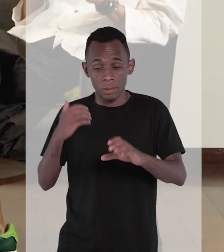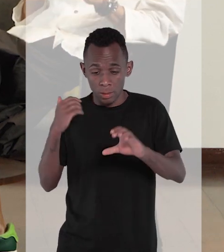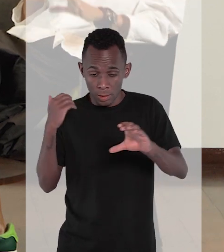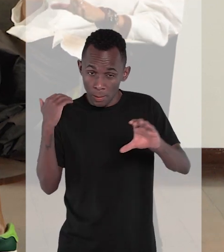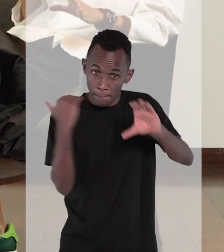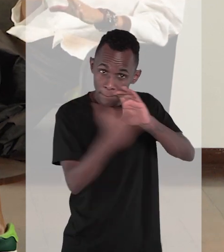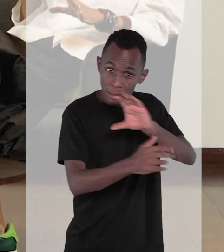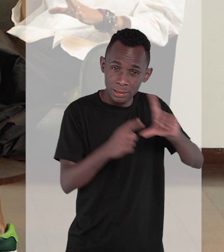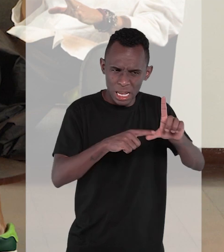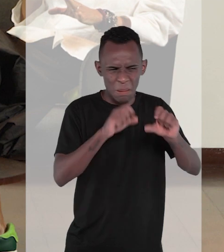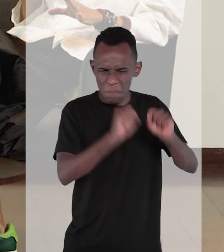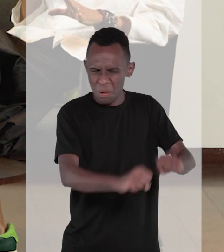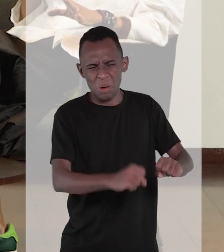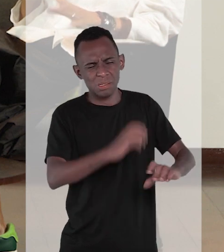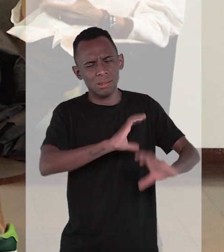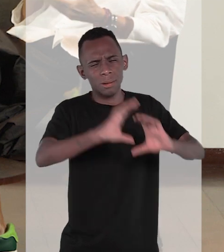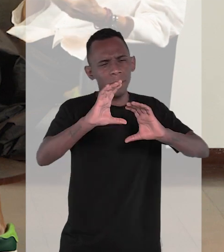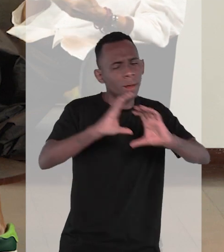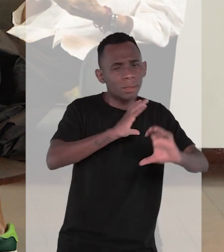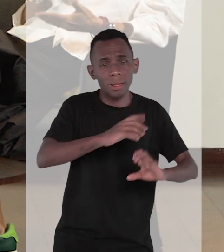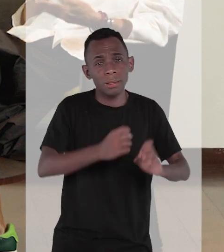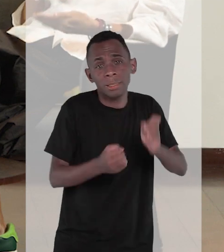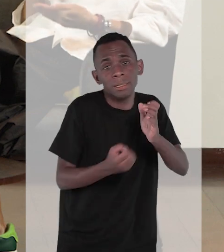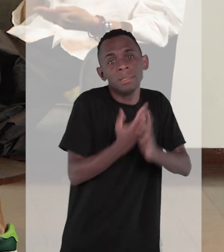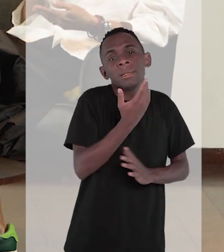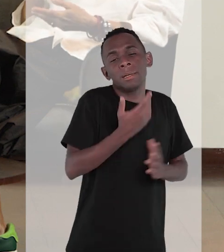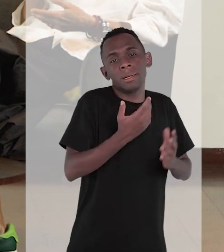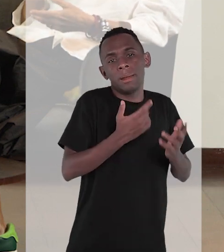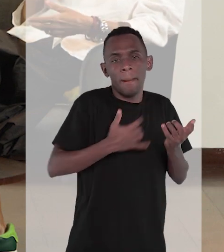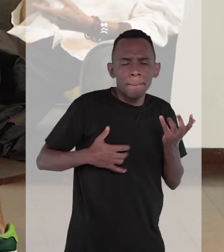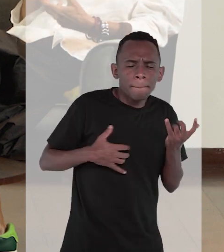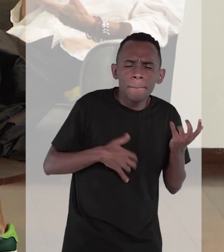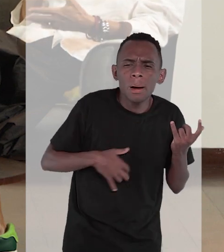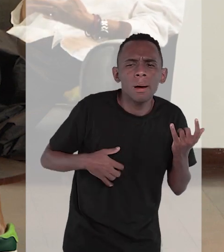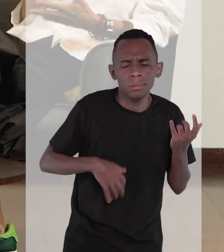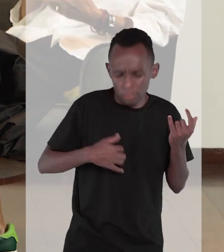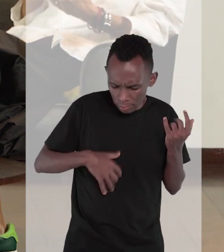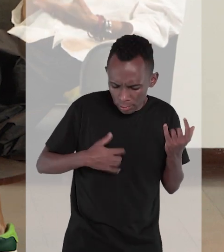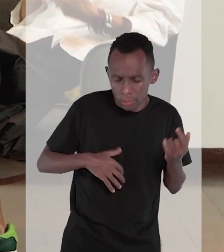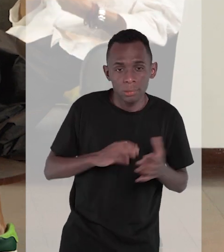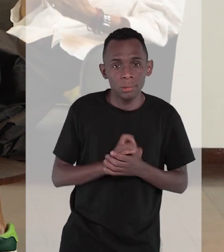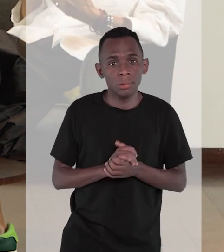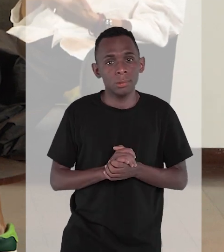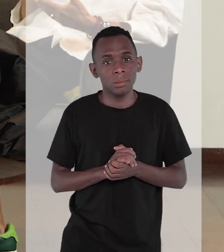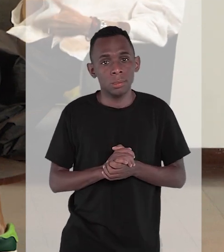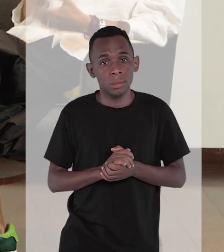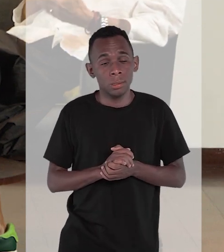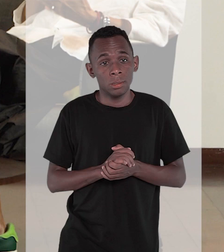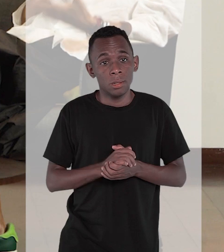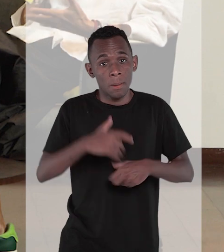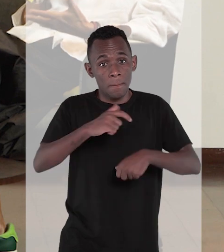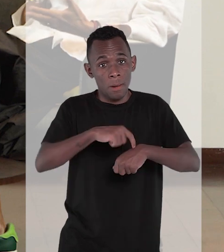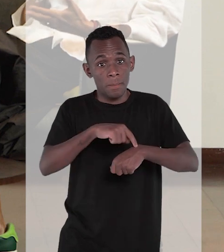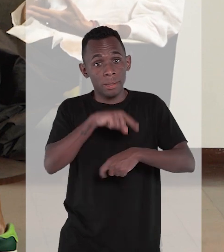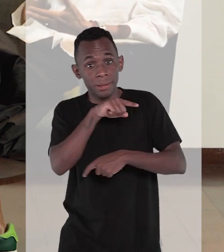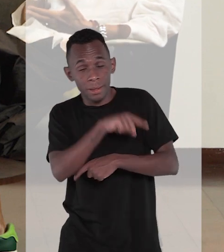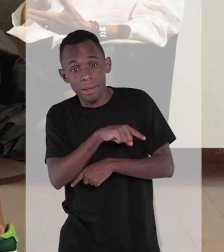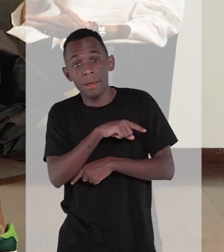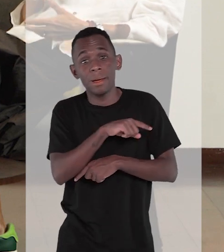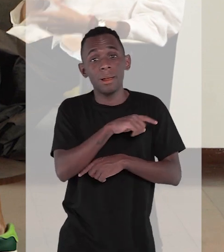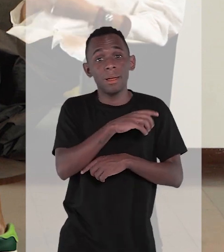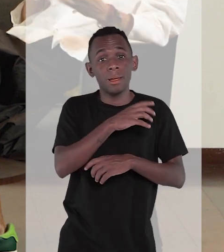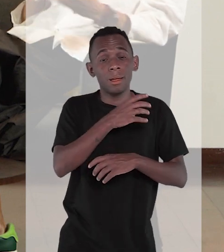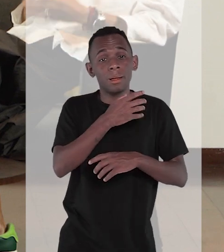digo, pode sair cantando. Então, ele vai cantar na melodia que fez. E a minha brincadeira comigo mesma é, quando a pessoa